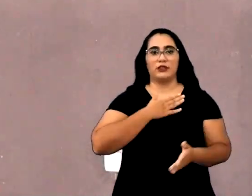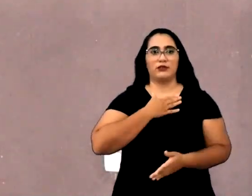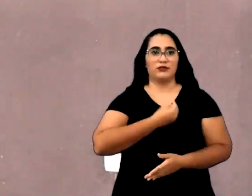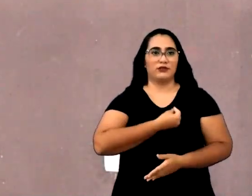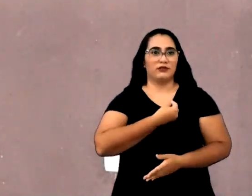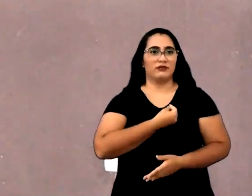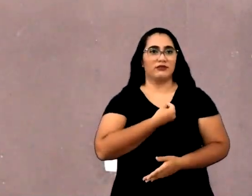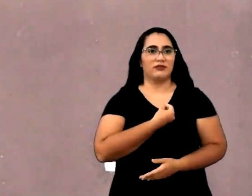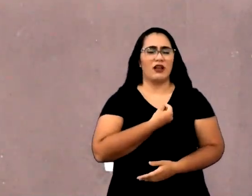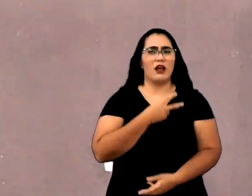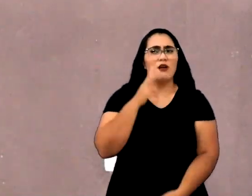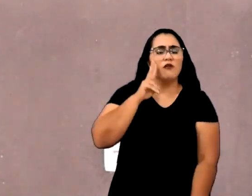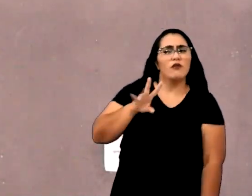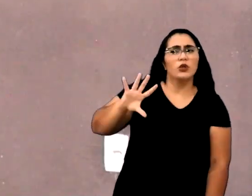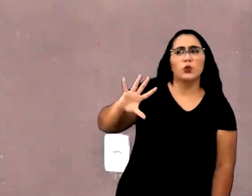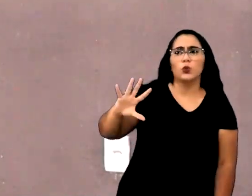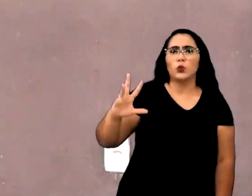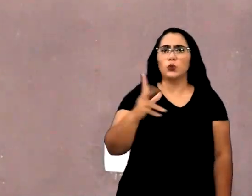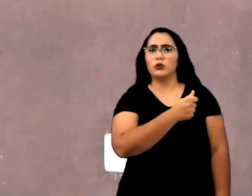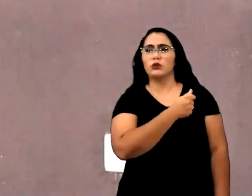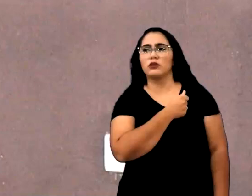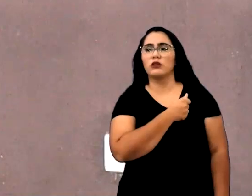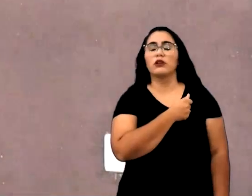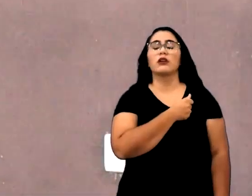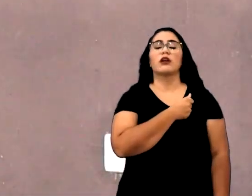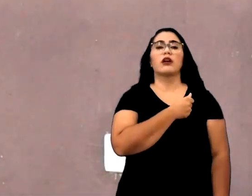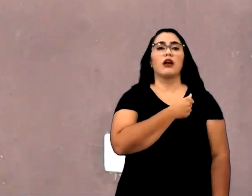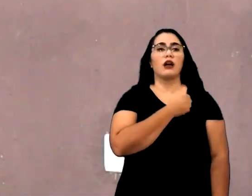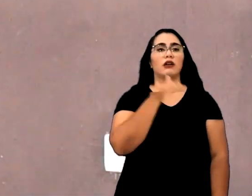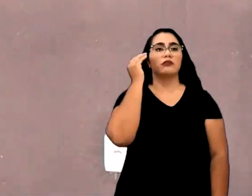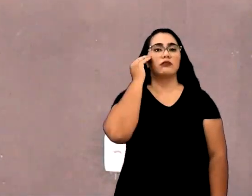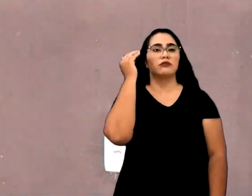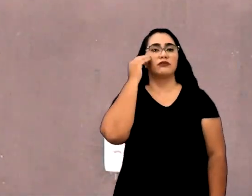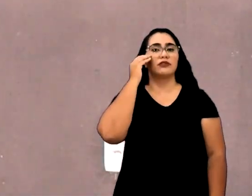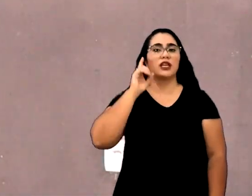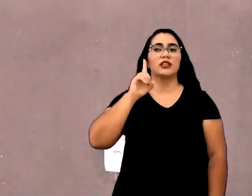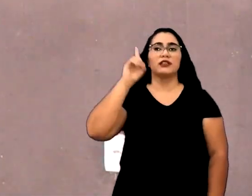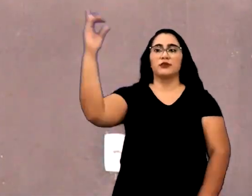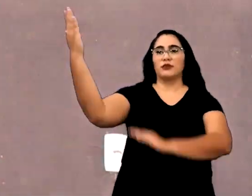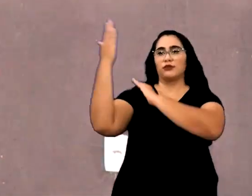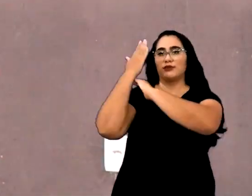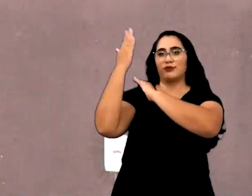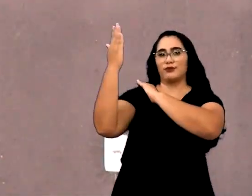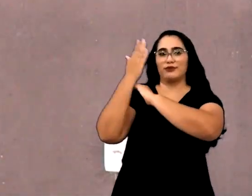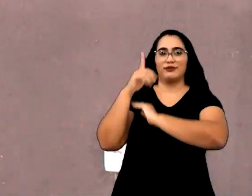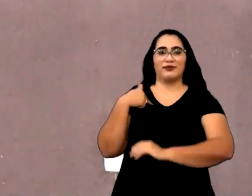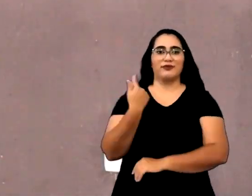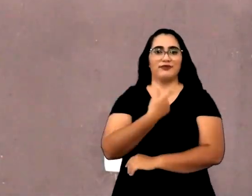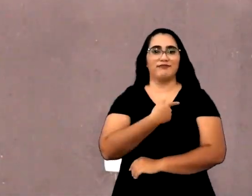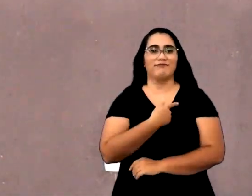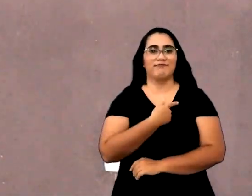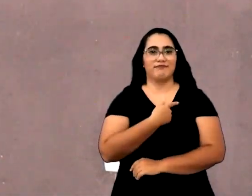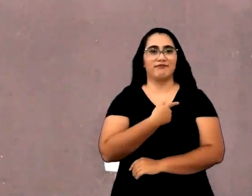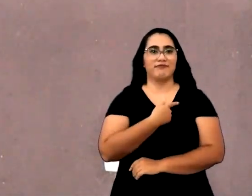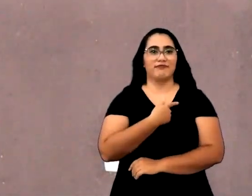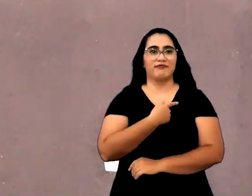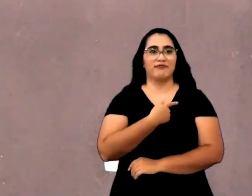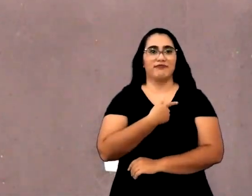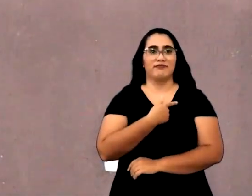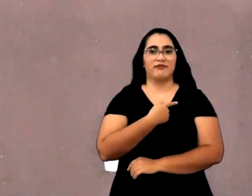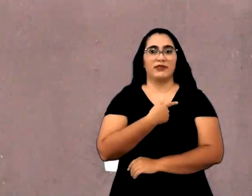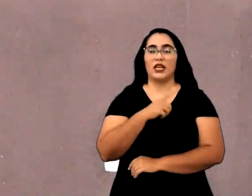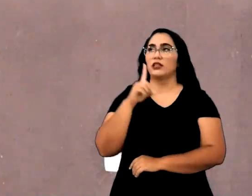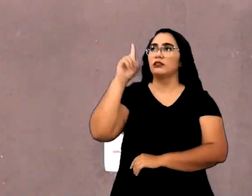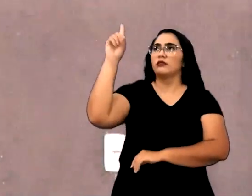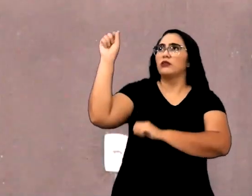É quando olhamos para tudo e vemos que Ele é o nosso socorro. Ele é o socorro